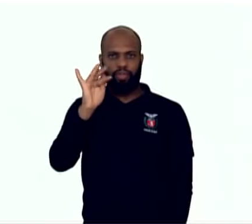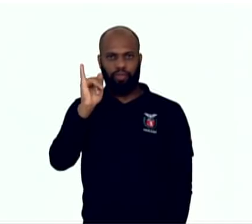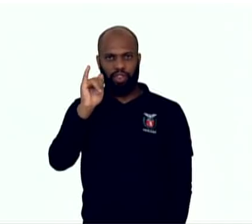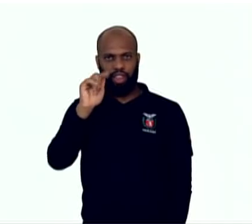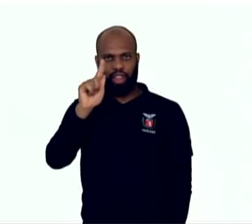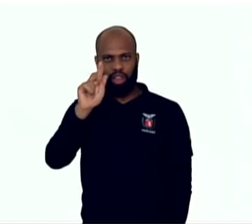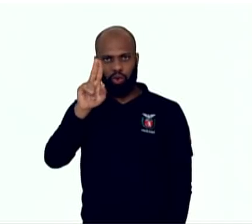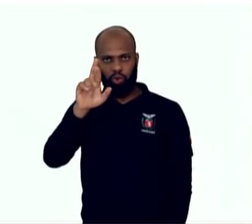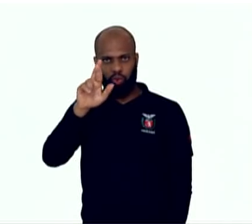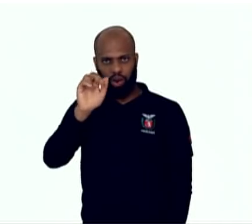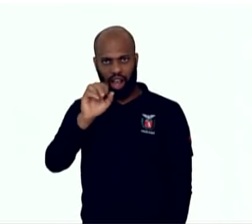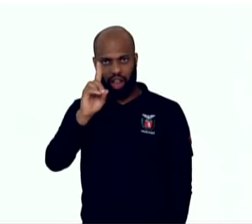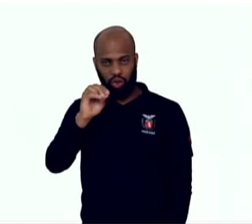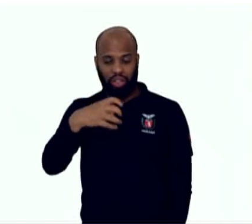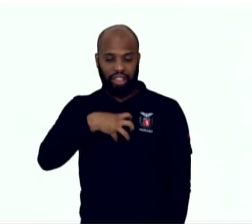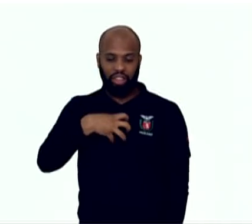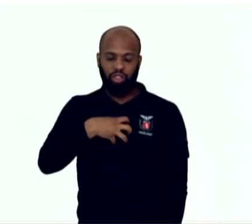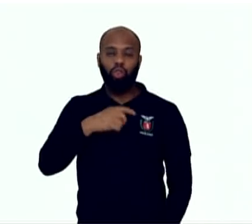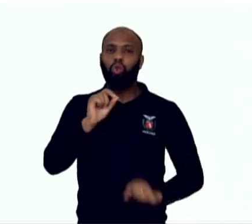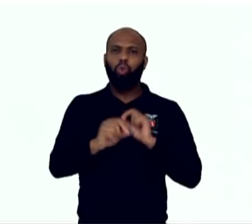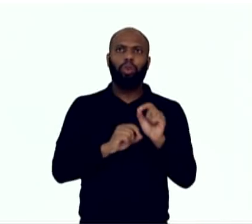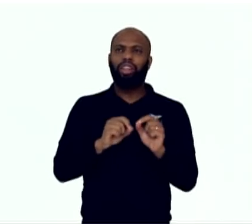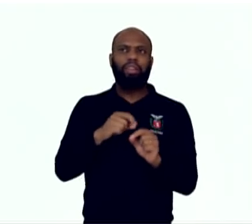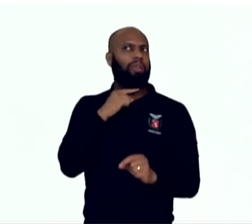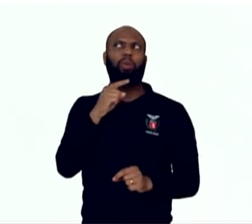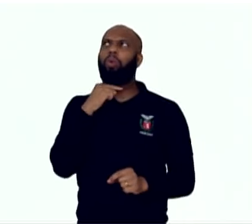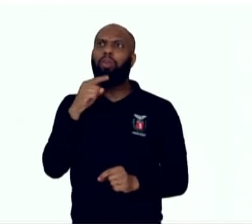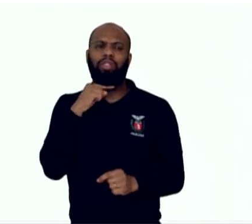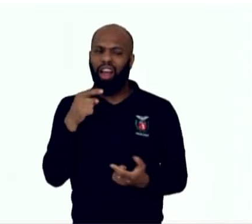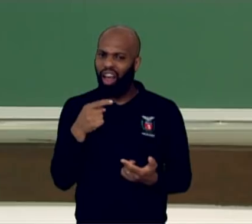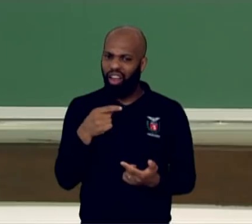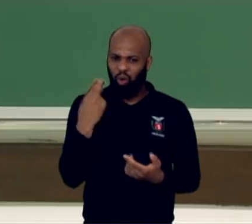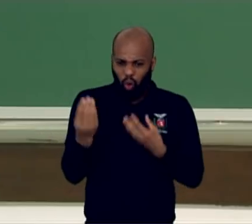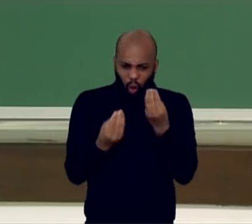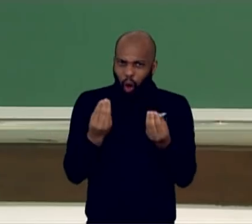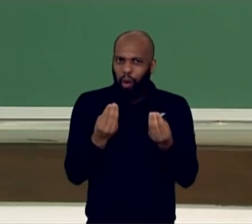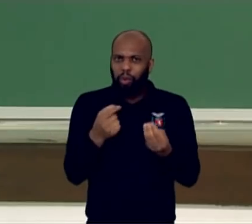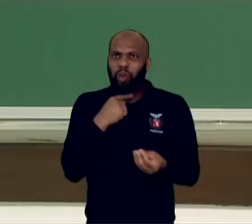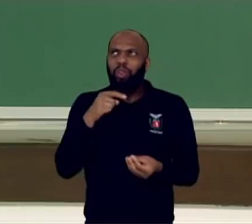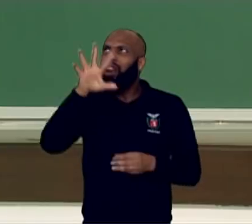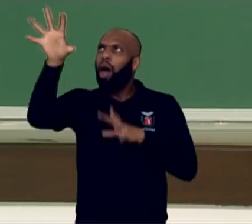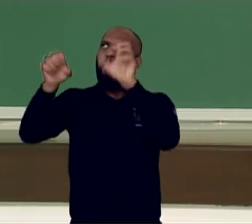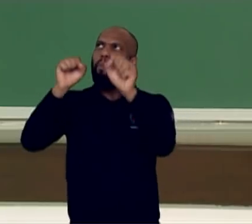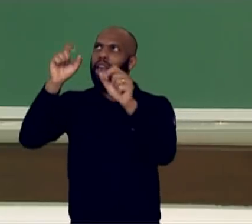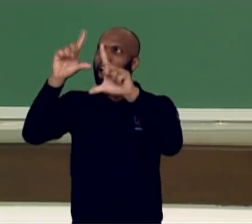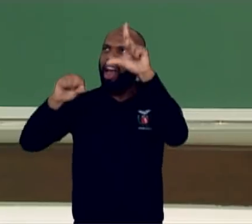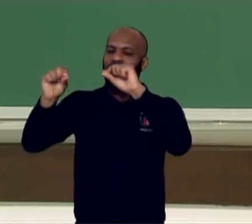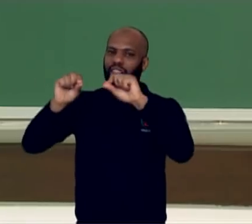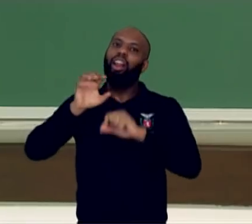não dá para fazer aquilo que o poema diz. Tudo bem? Vamos ver um exemplo?